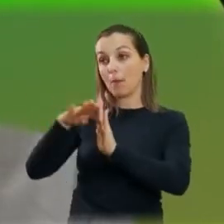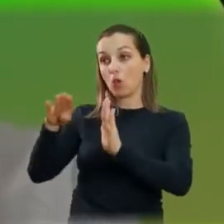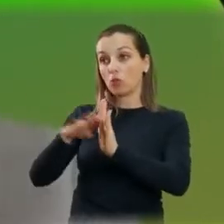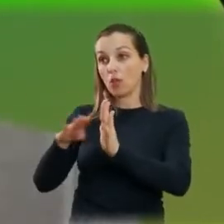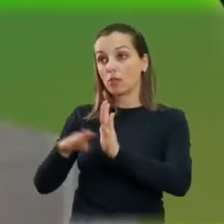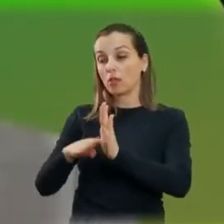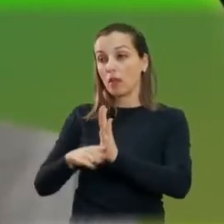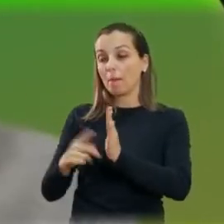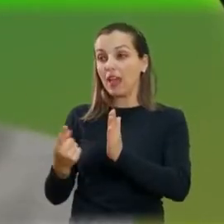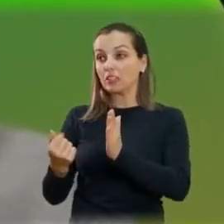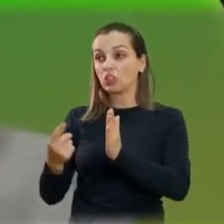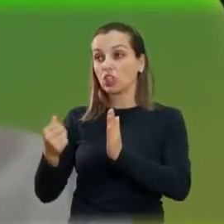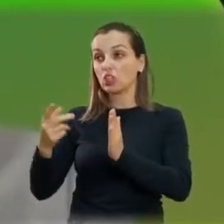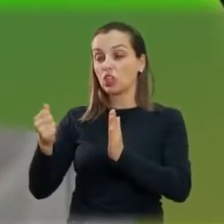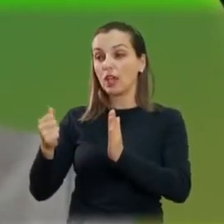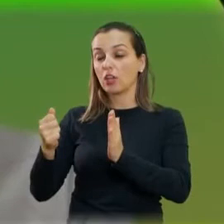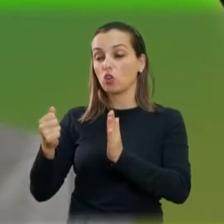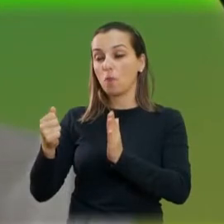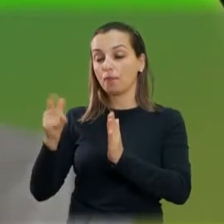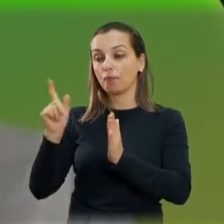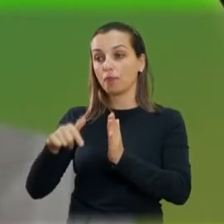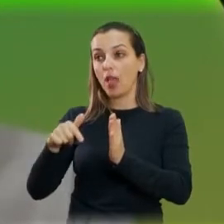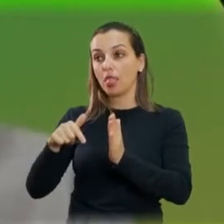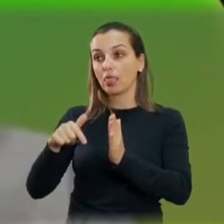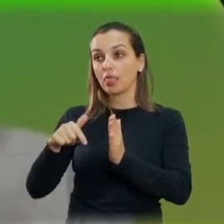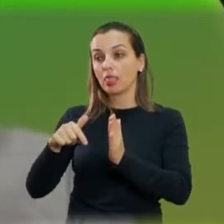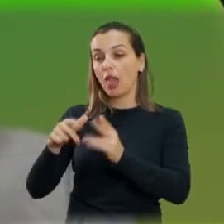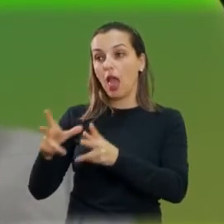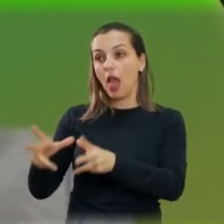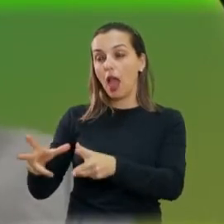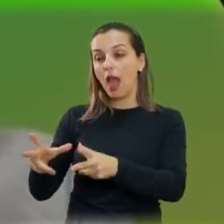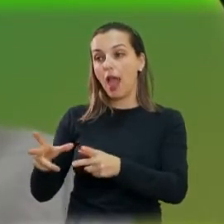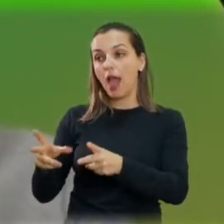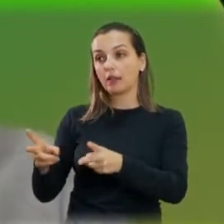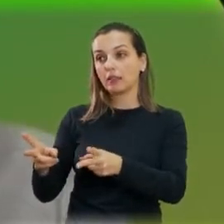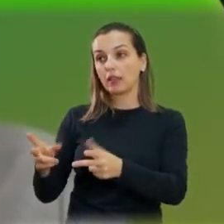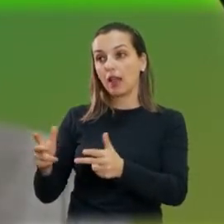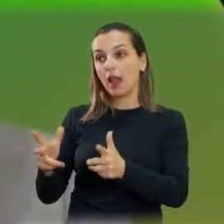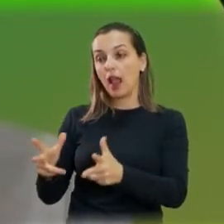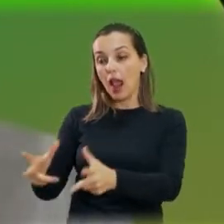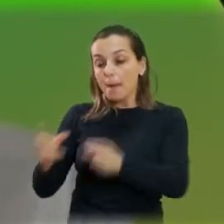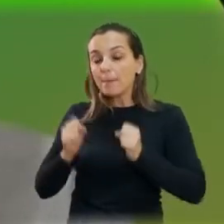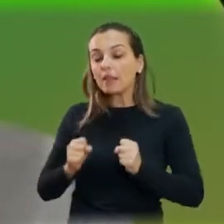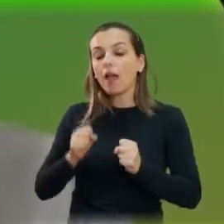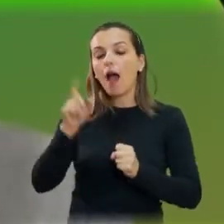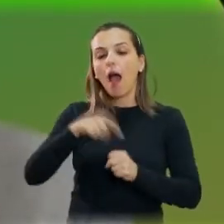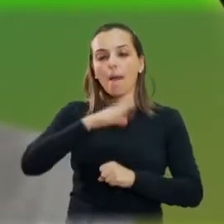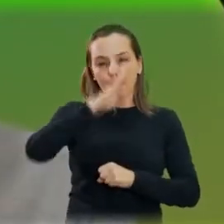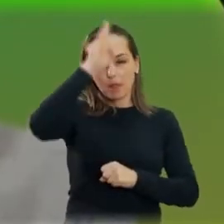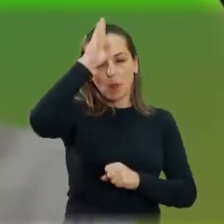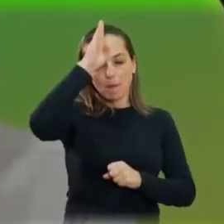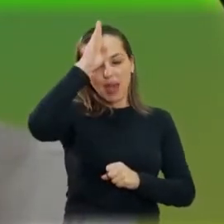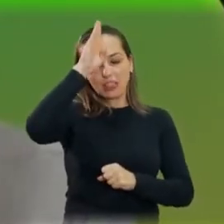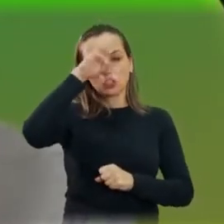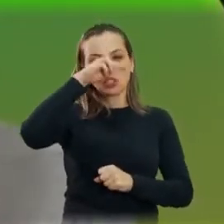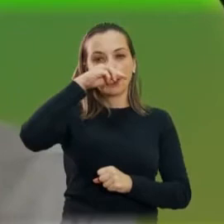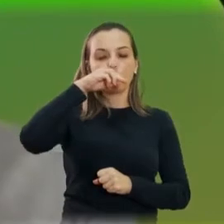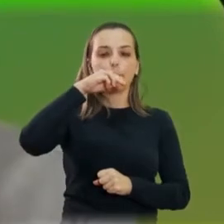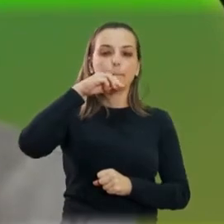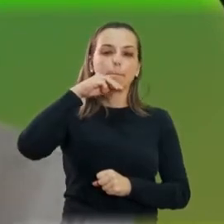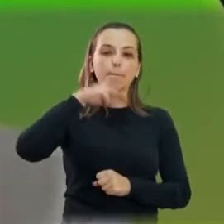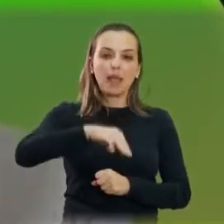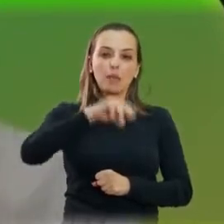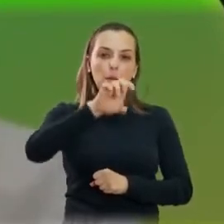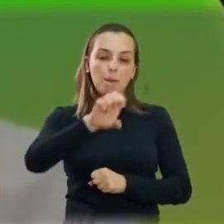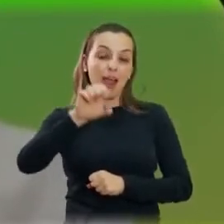a juros zero para empresas e empreendedores, principalmente os empreendedores individuais. O que significa isso?